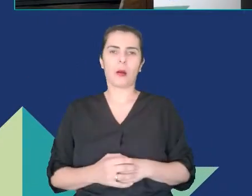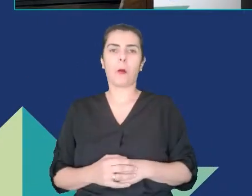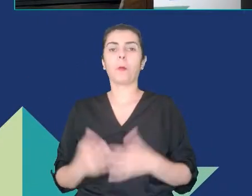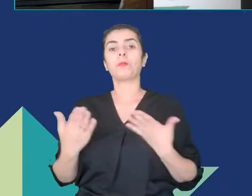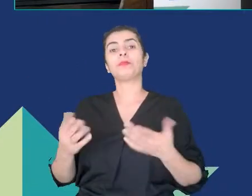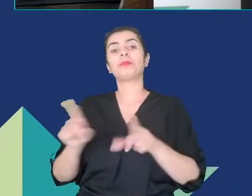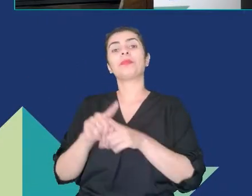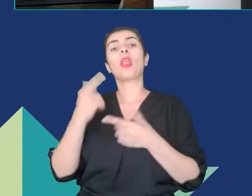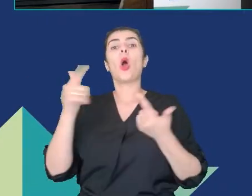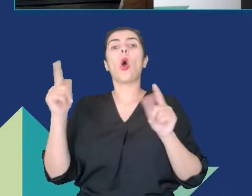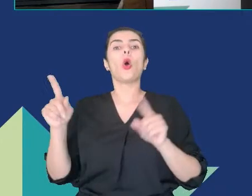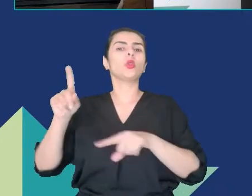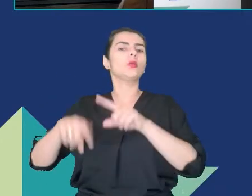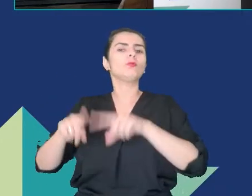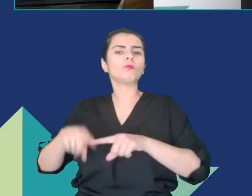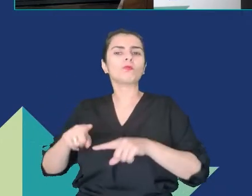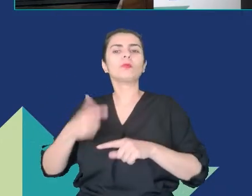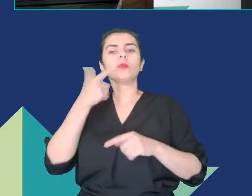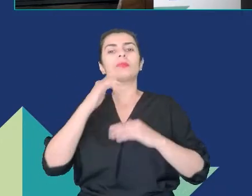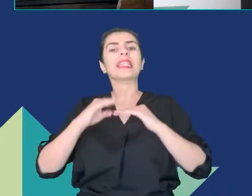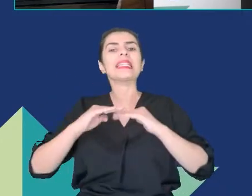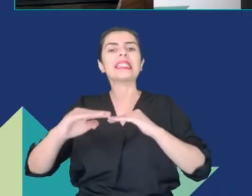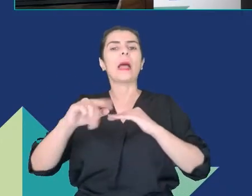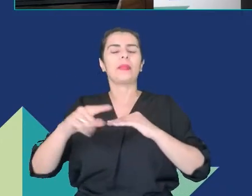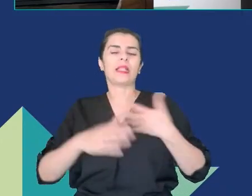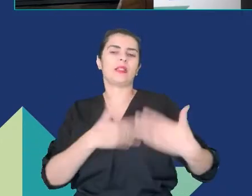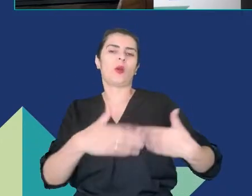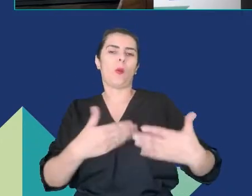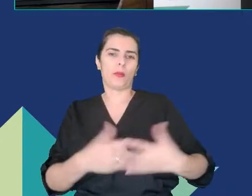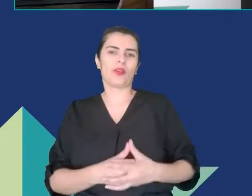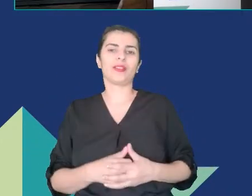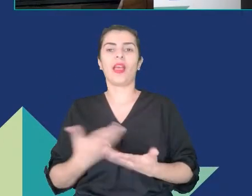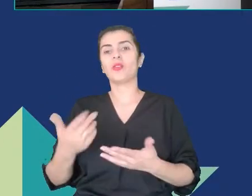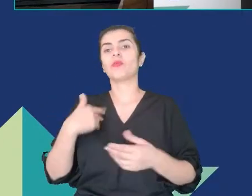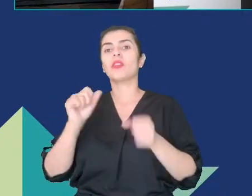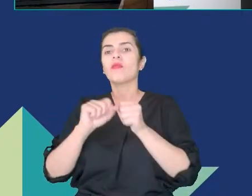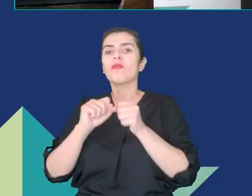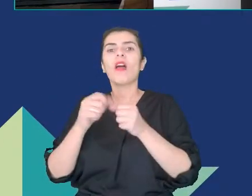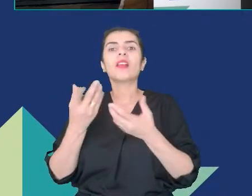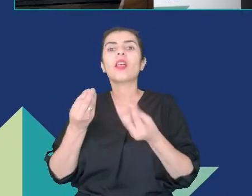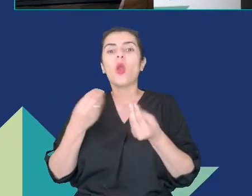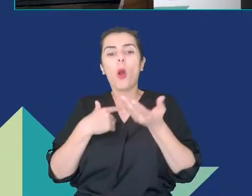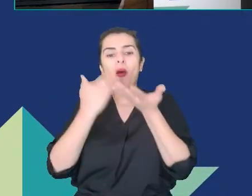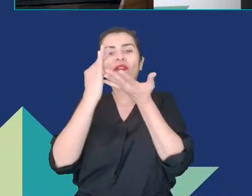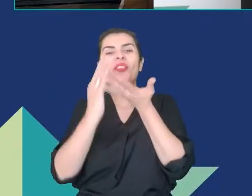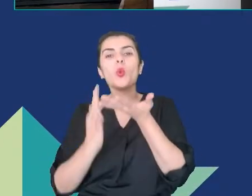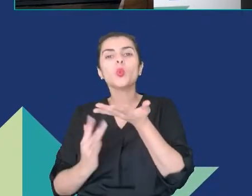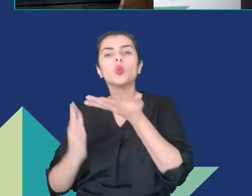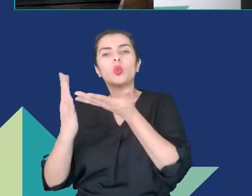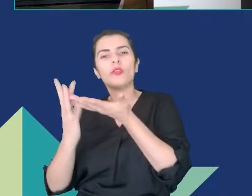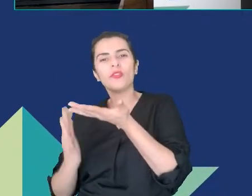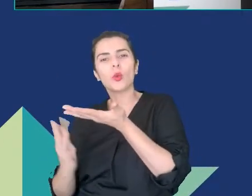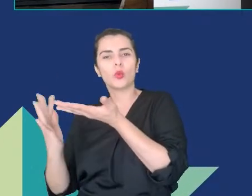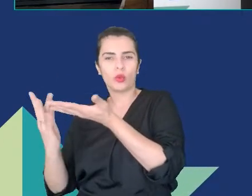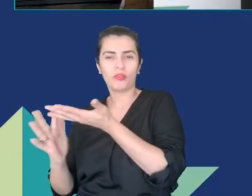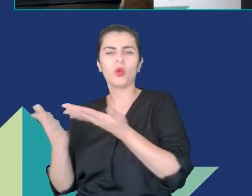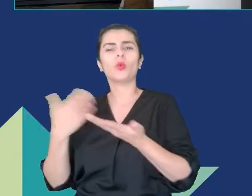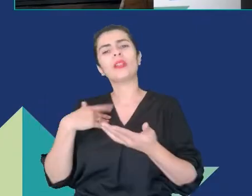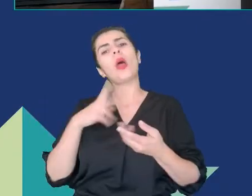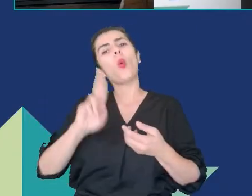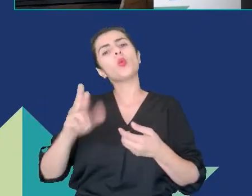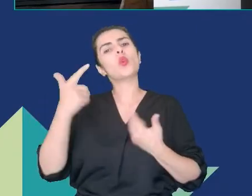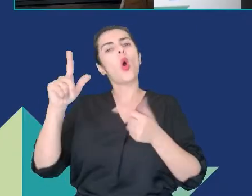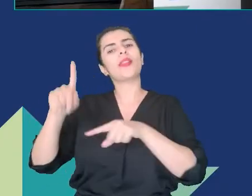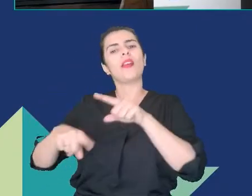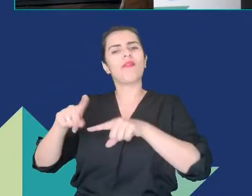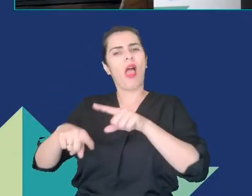de estabilização de processo, né? A gente estava fazendo um ramp-up de uma filtragem. Então, outras ferramentas foram utilizadas também de